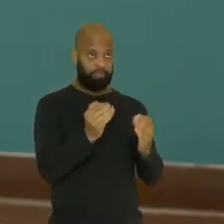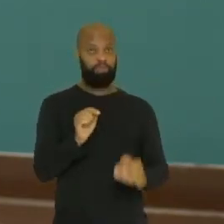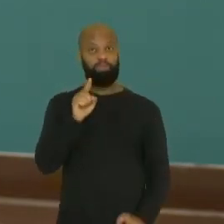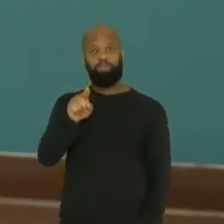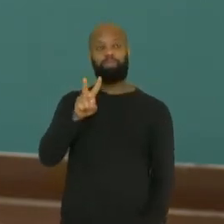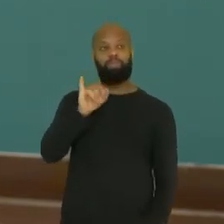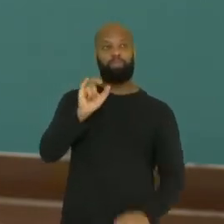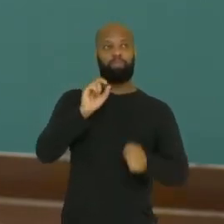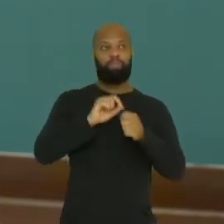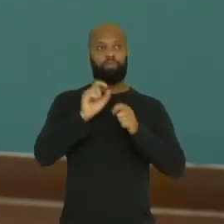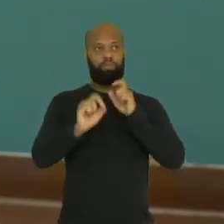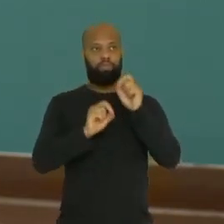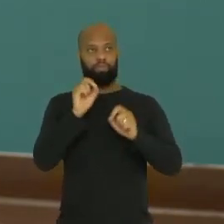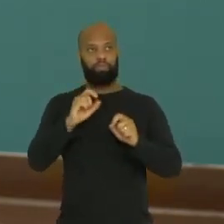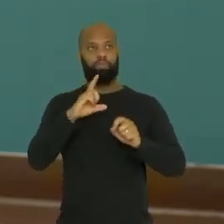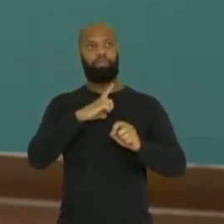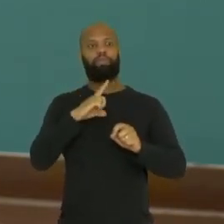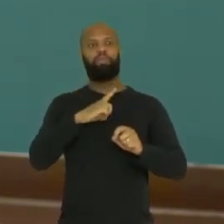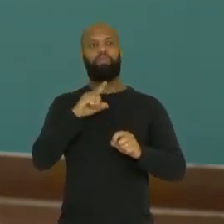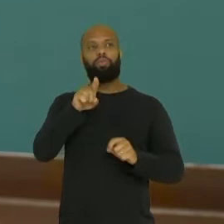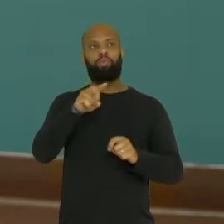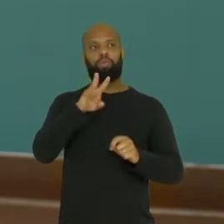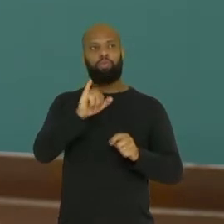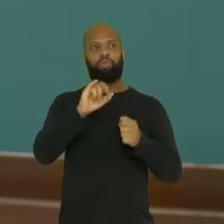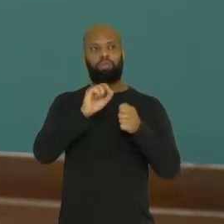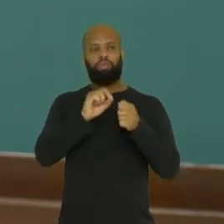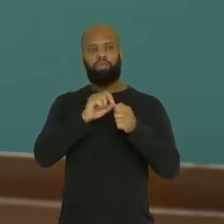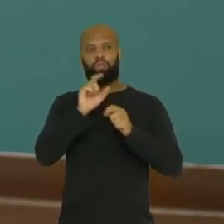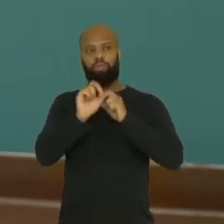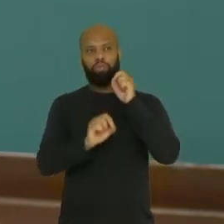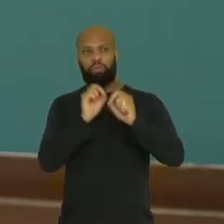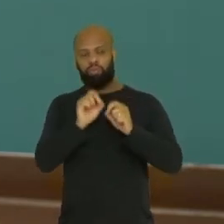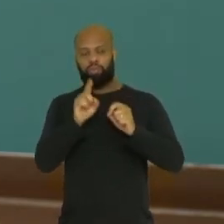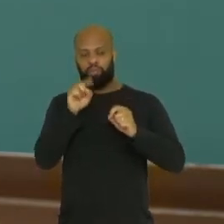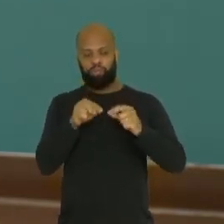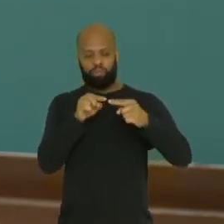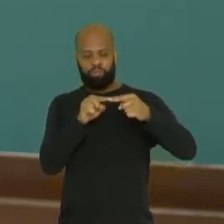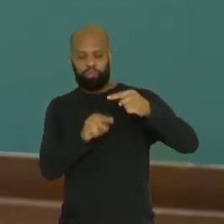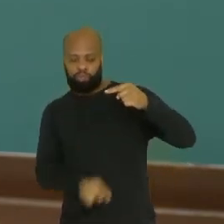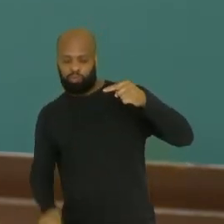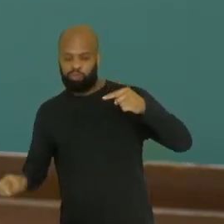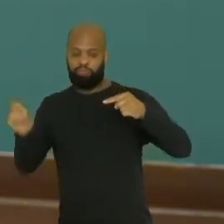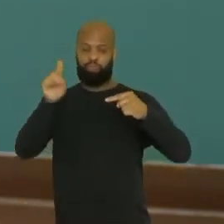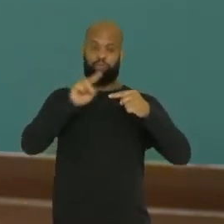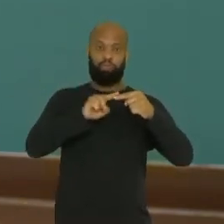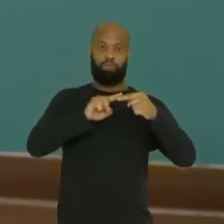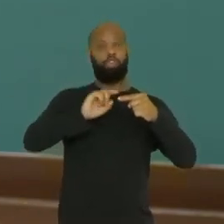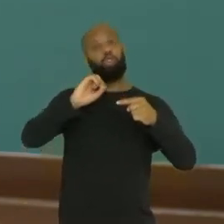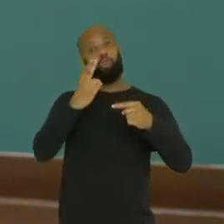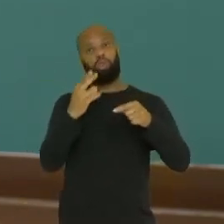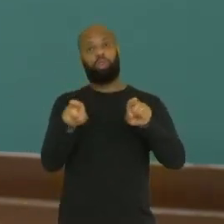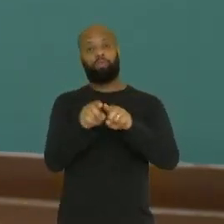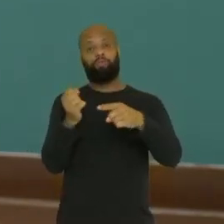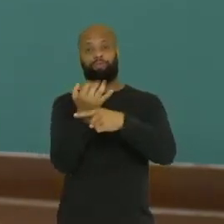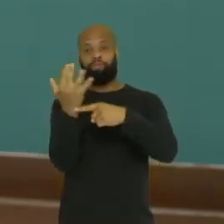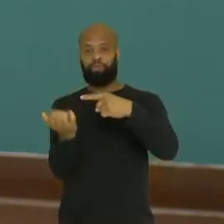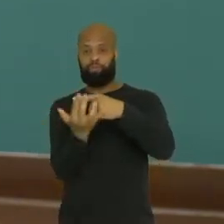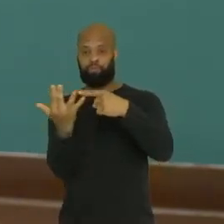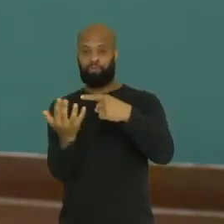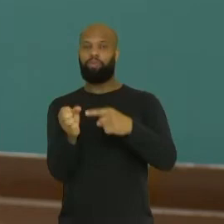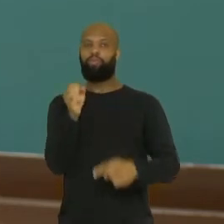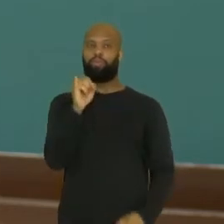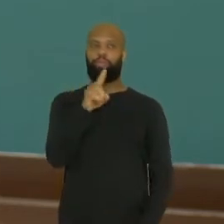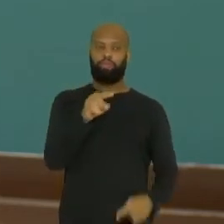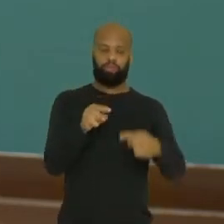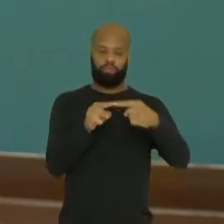você girar a circunferência, você dar uma volta nela ou uma fração dessa volta. Então, se você dá uma